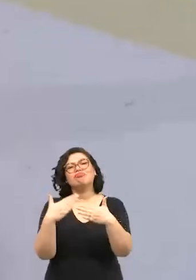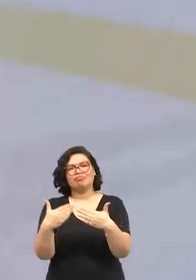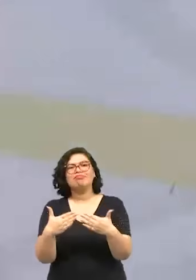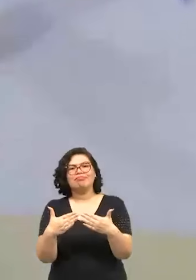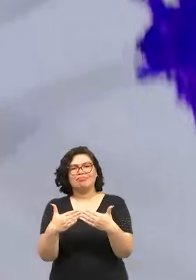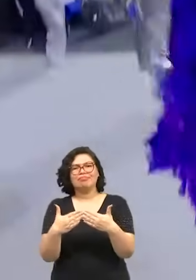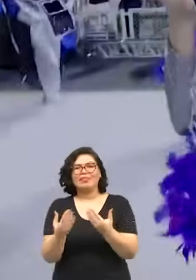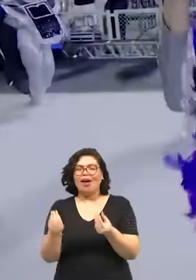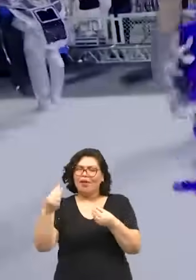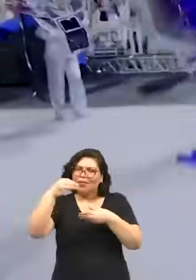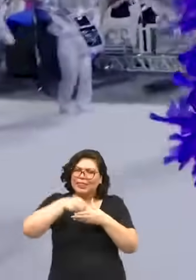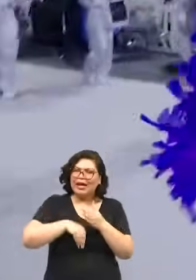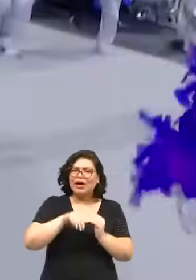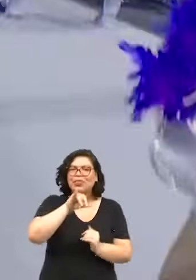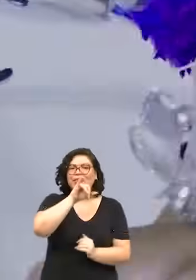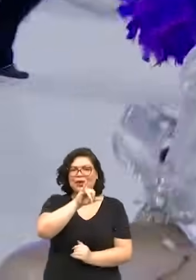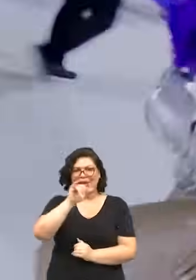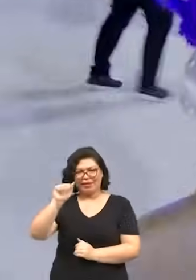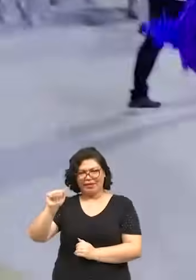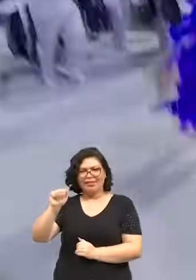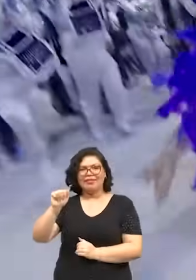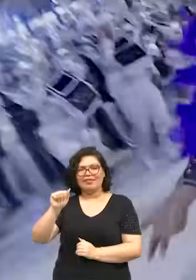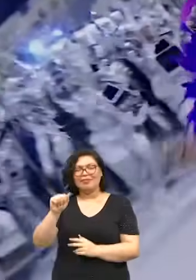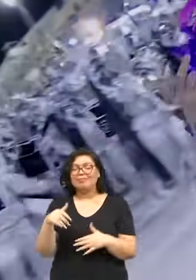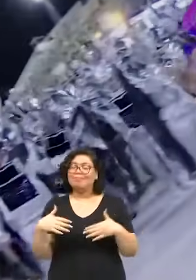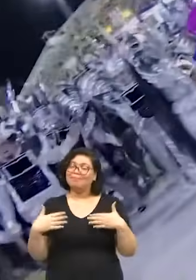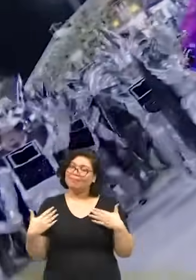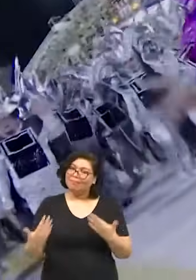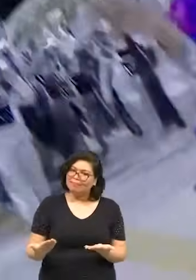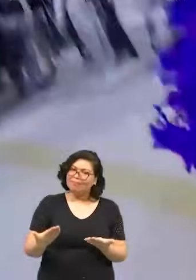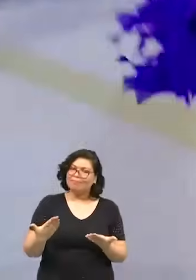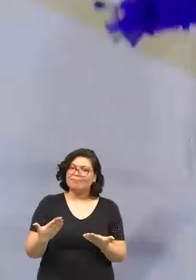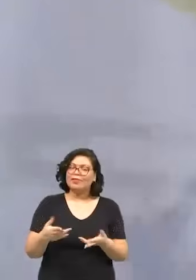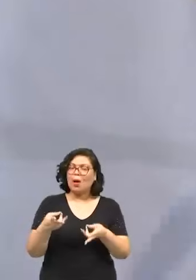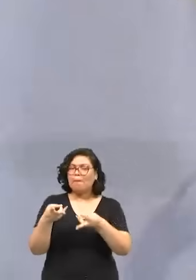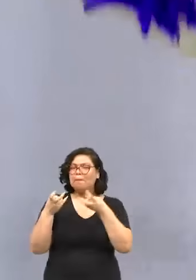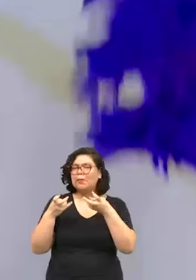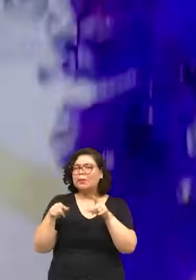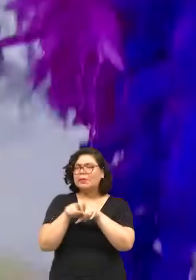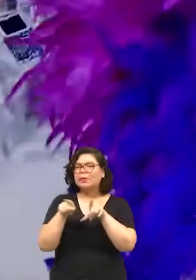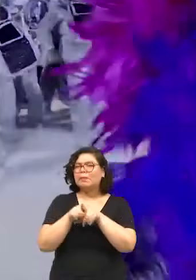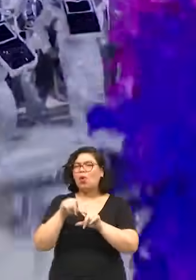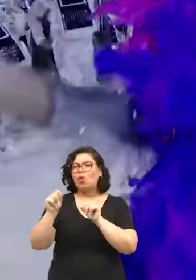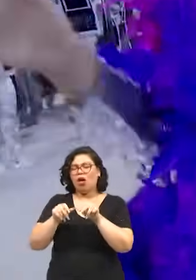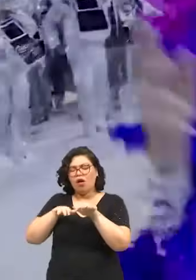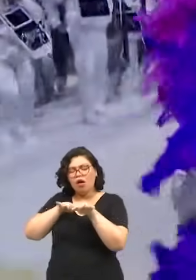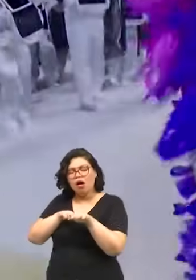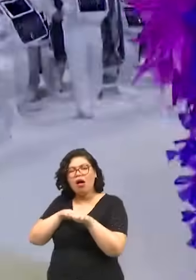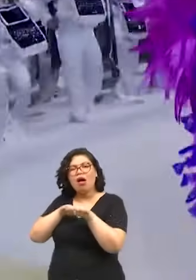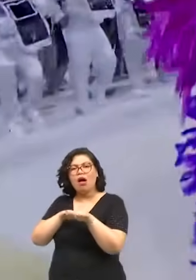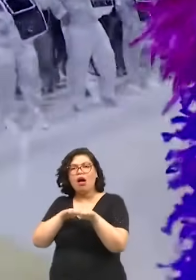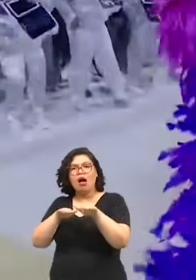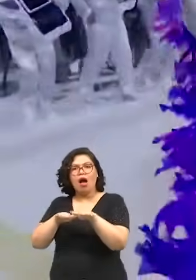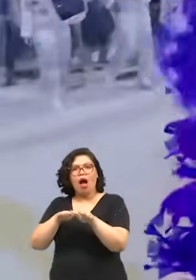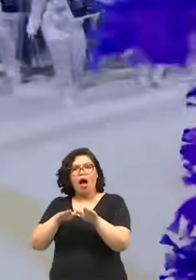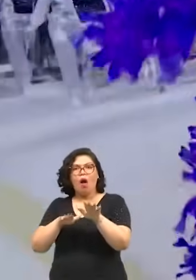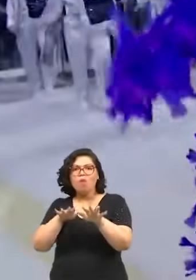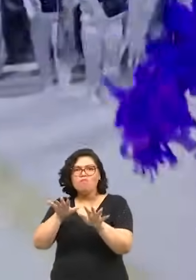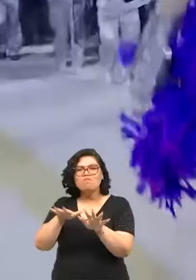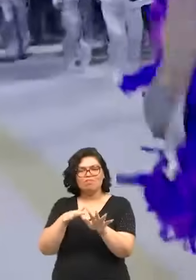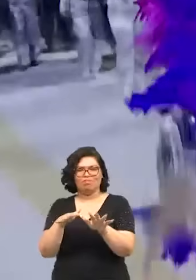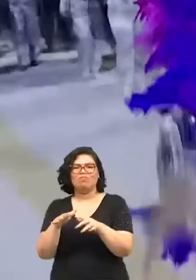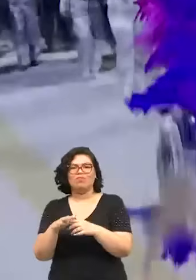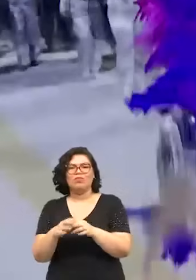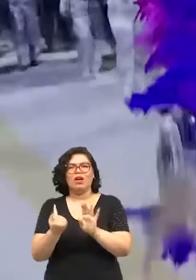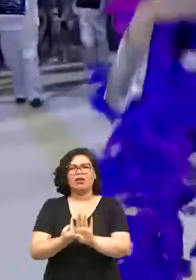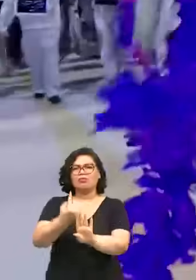da inteligência artificial. E aí vemos também os carros em movimento. Coisa que aconteceu há